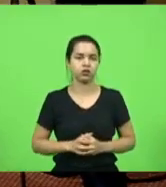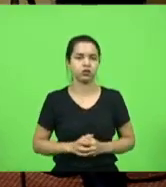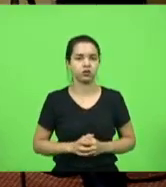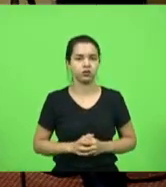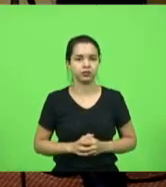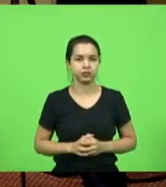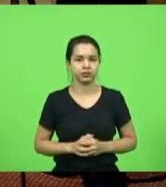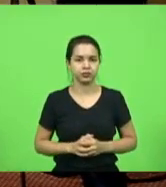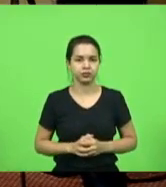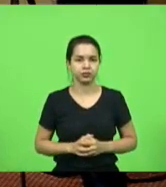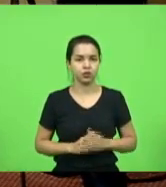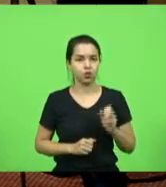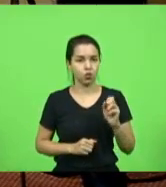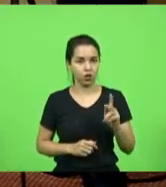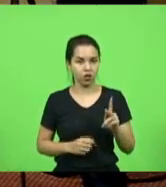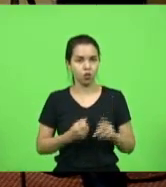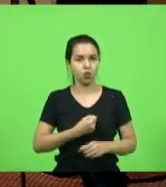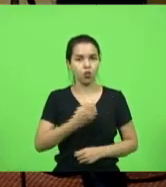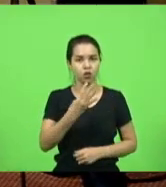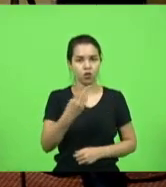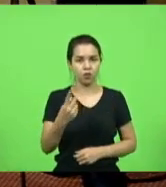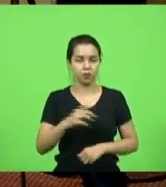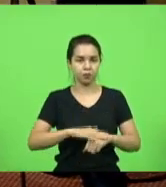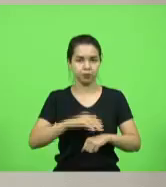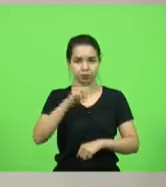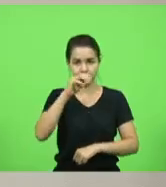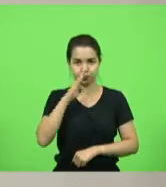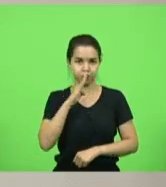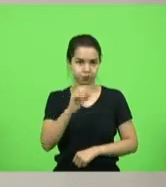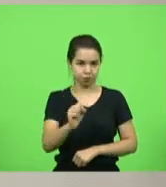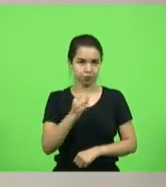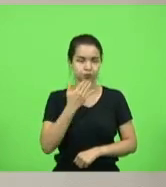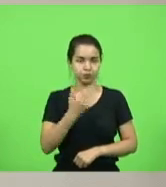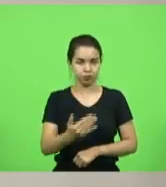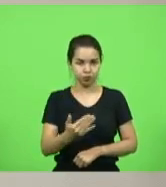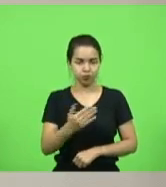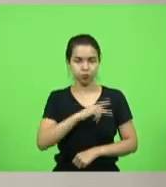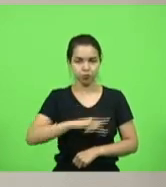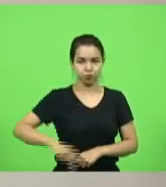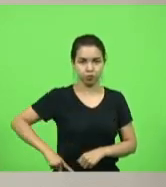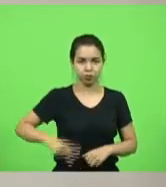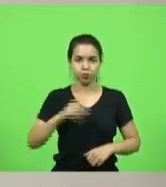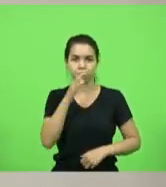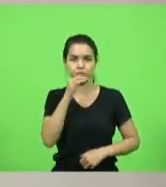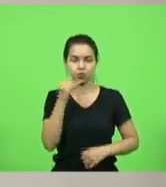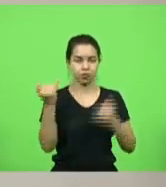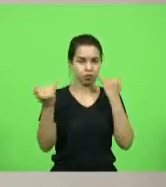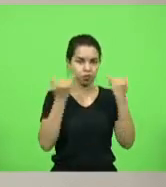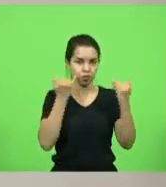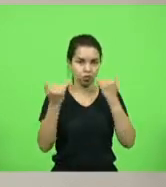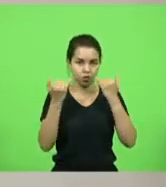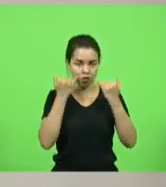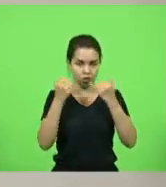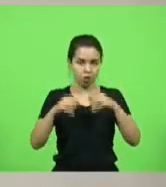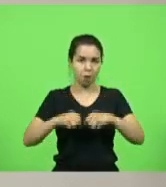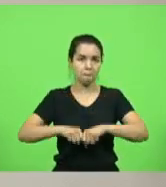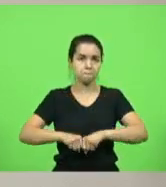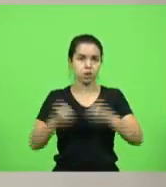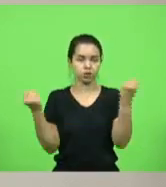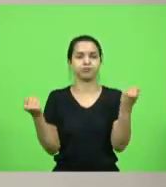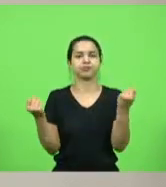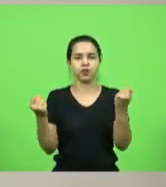Ok, deputado. Requerimento 41, autor deputado Bruno Souza, solicitando à presidente da Casan informações acerca do rompimento da lagoa